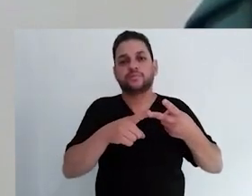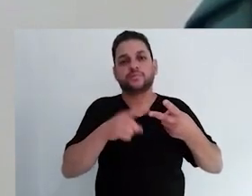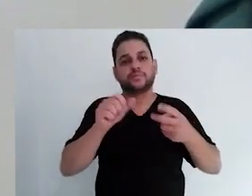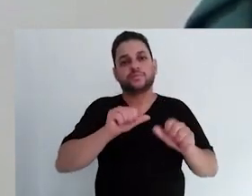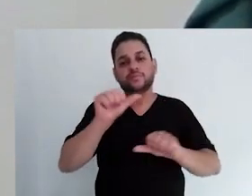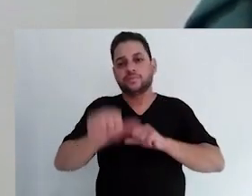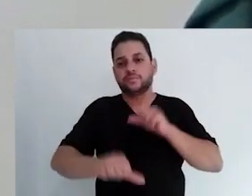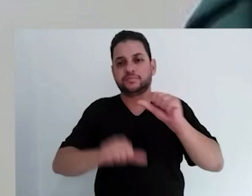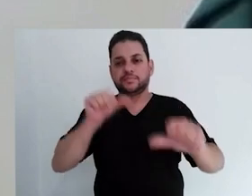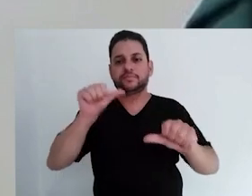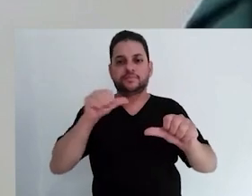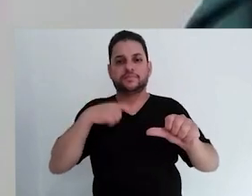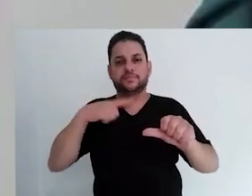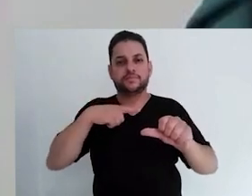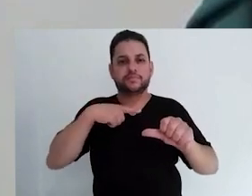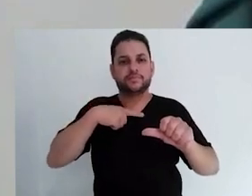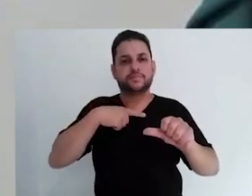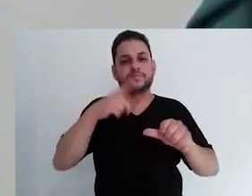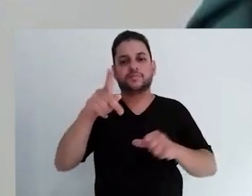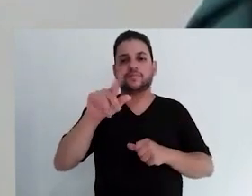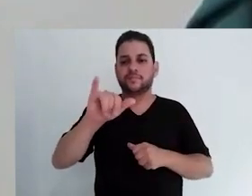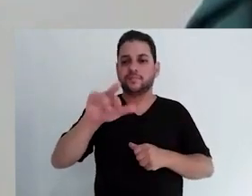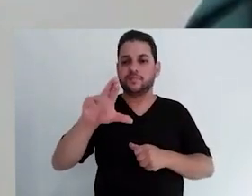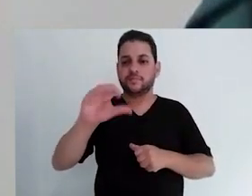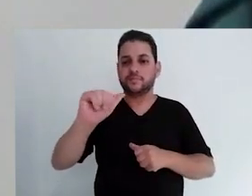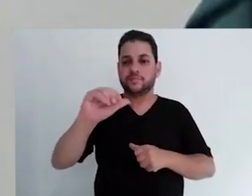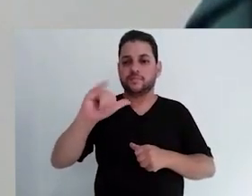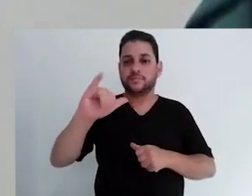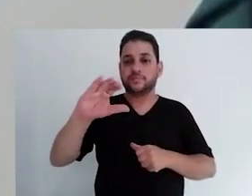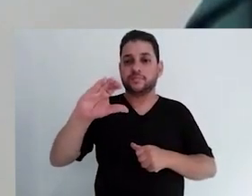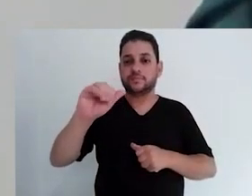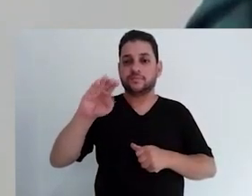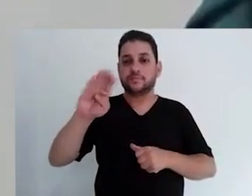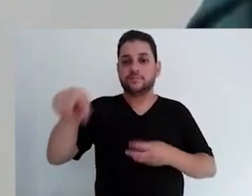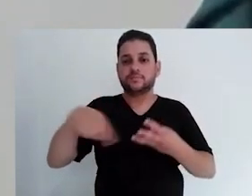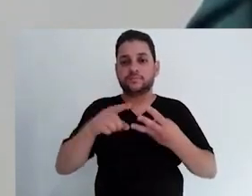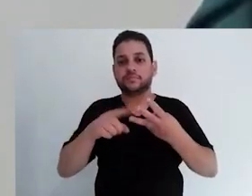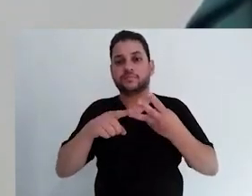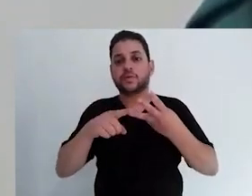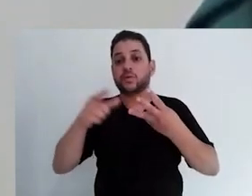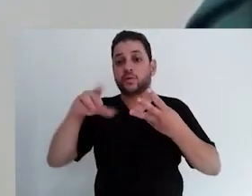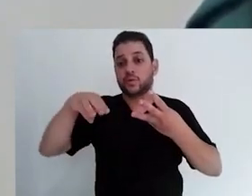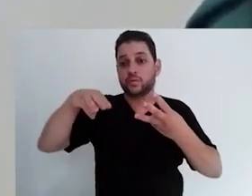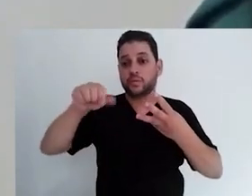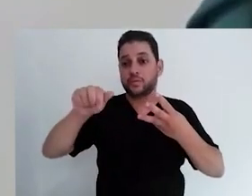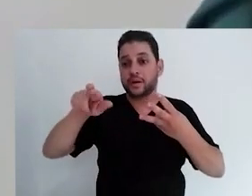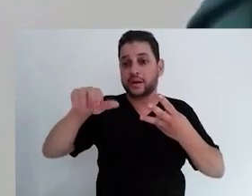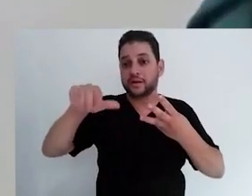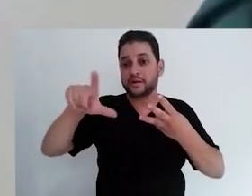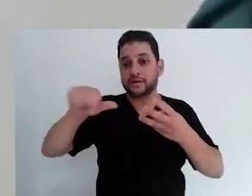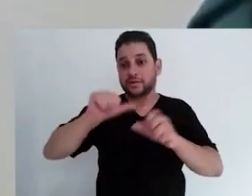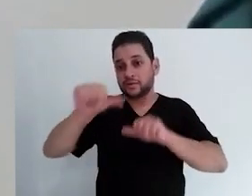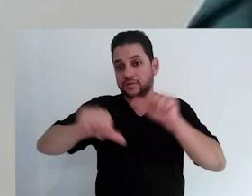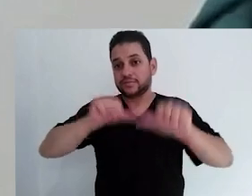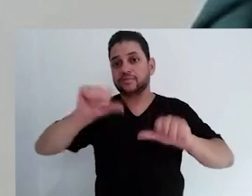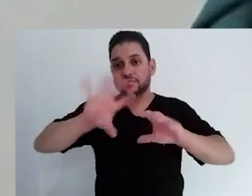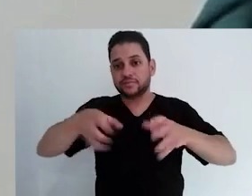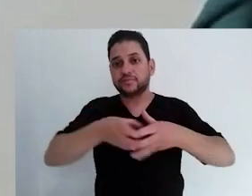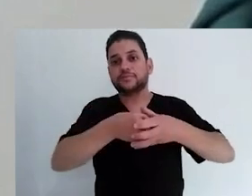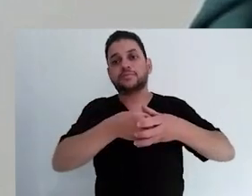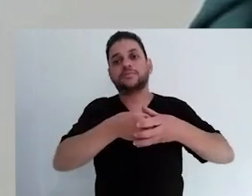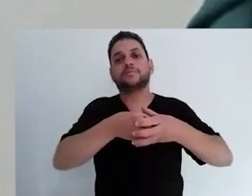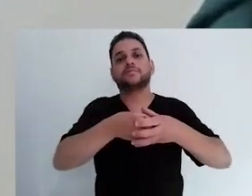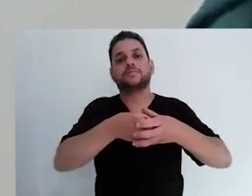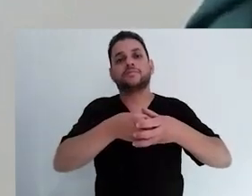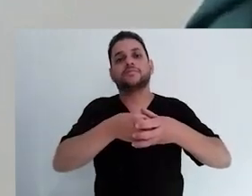de uma vara de Piracicaba, e o 3º núcleo da conversão de uma vara de Marília. Felipe é o nosso juiz universal e